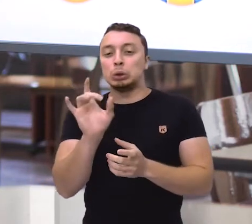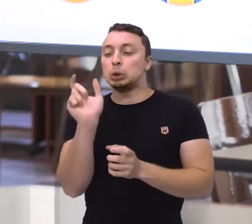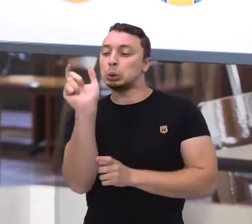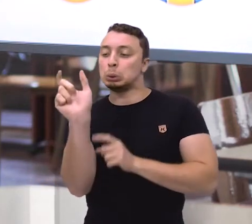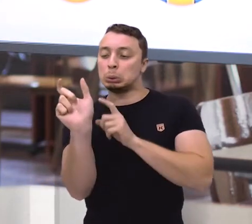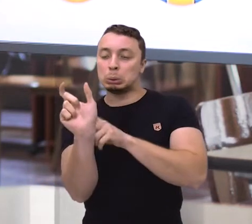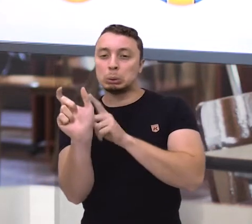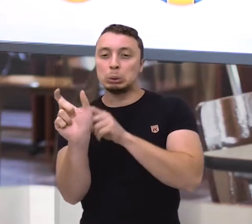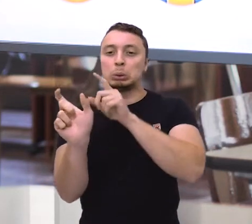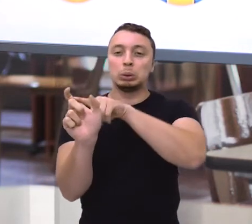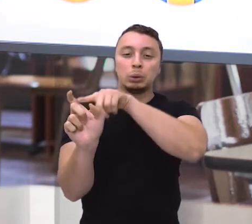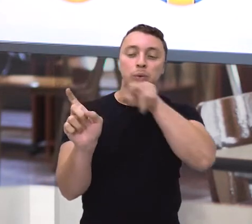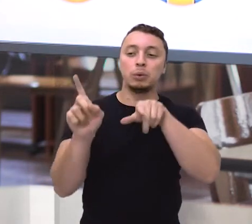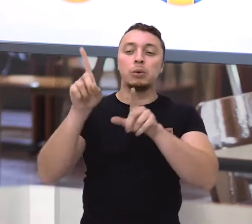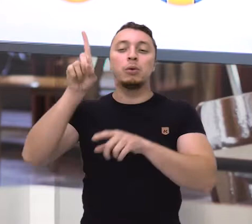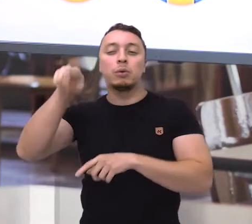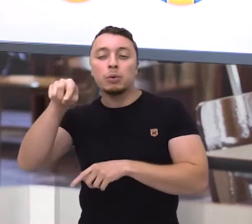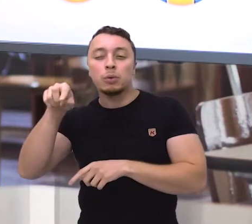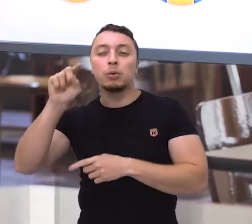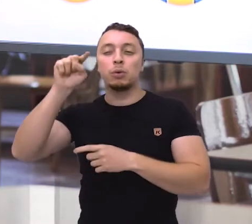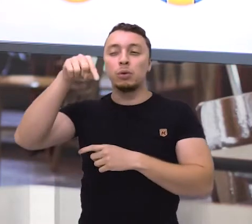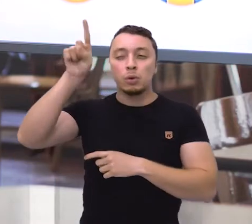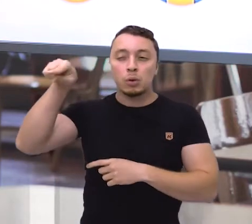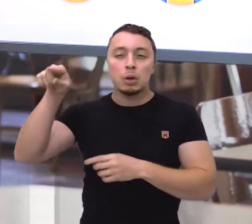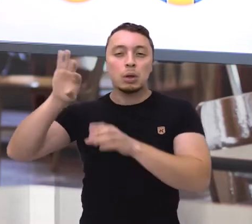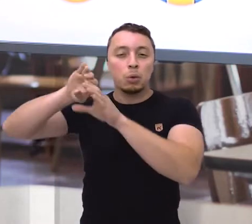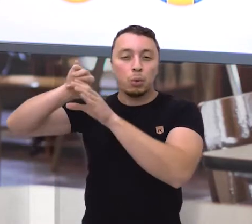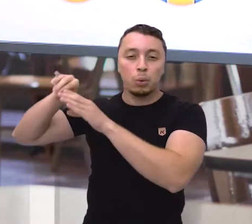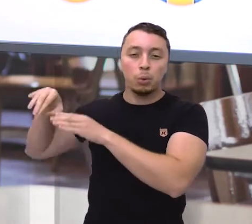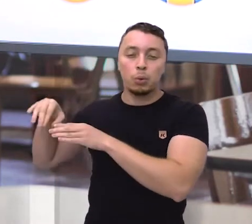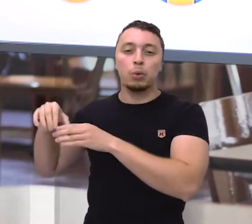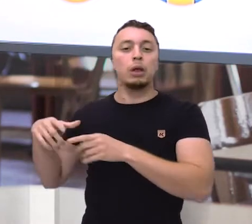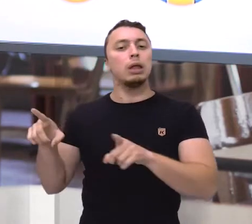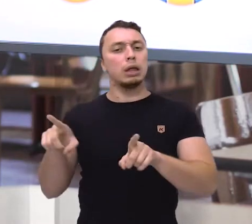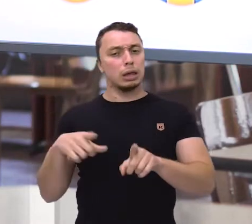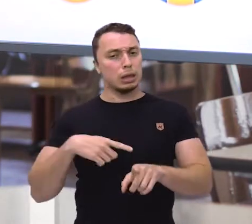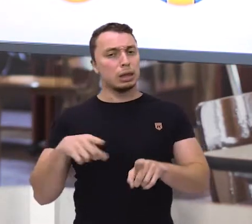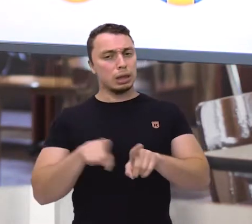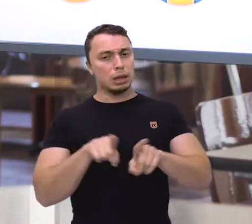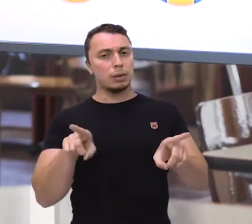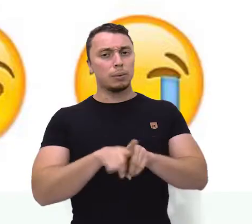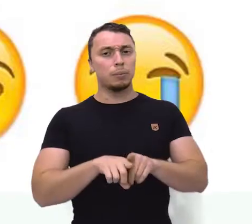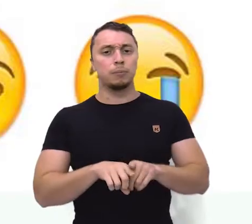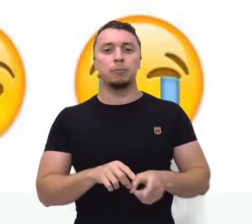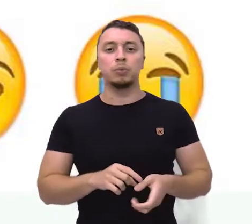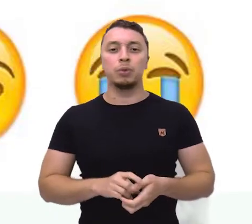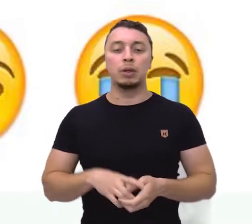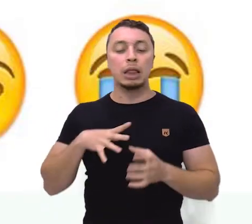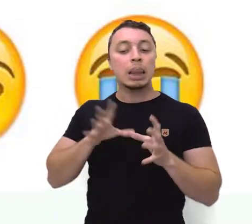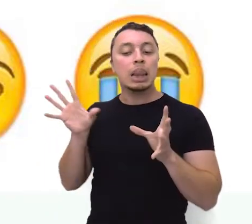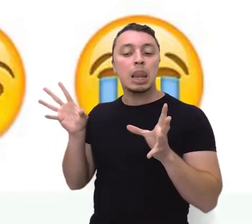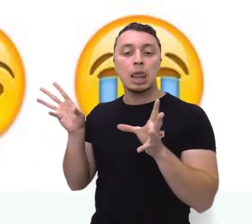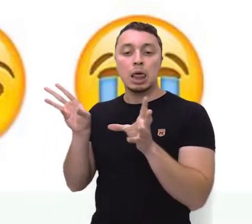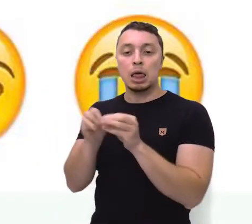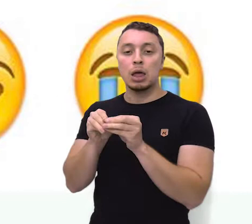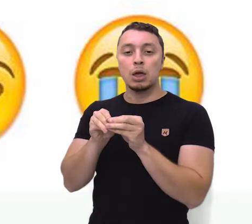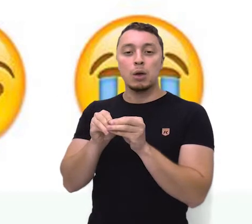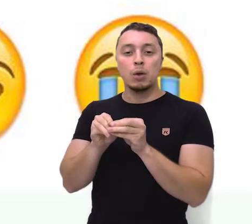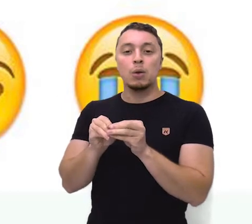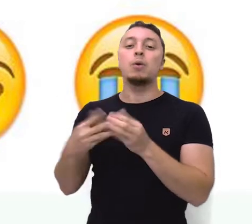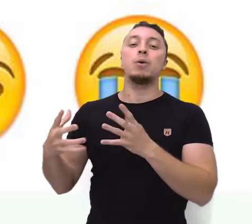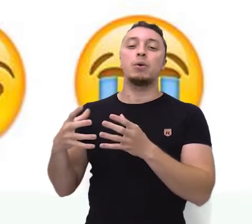forma retirada o acento para agilizar o processo da escrita, nós temos também como resumir